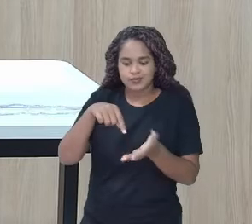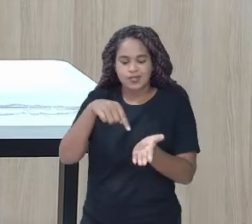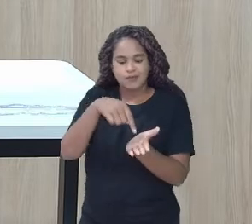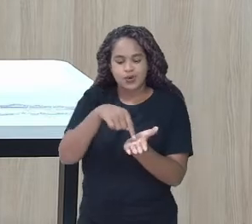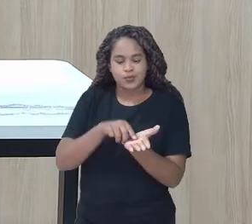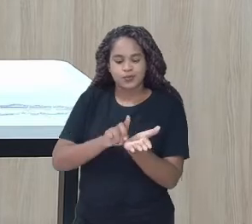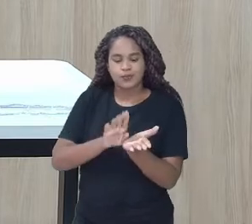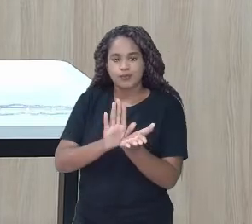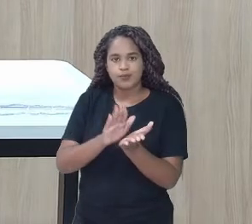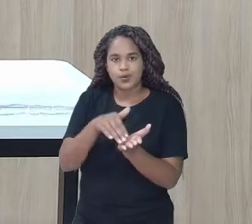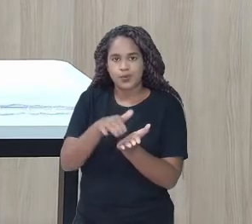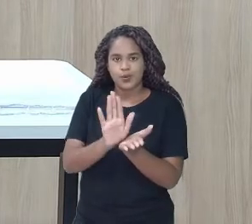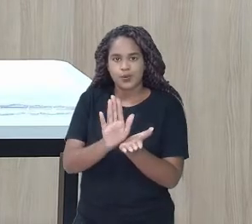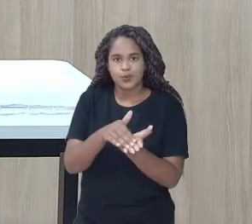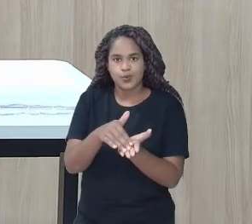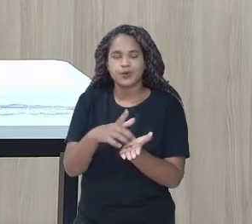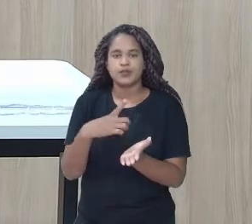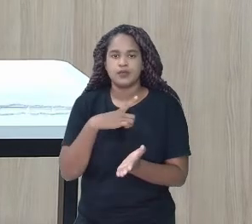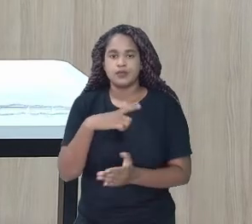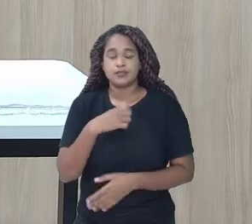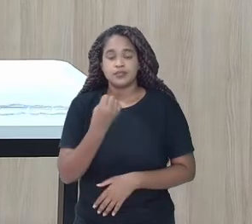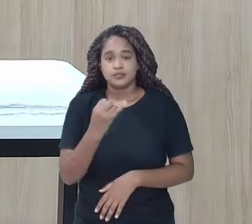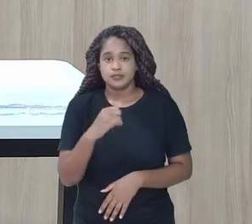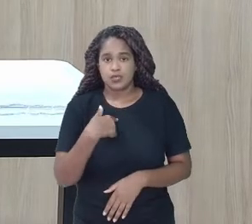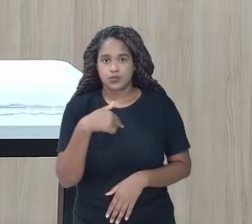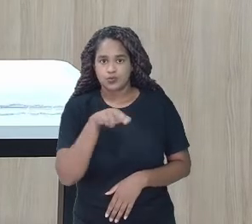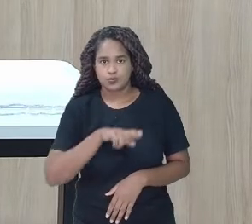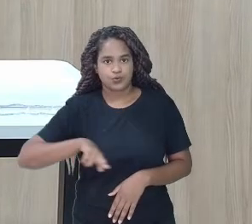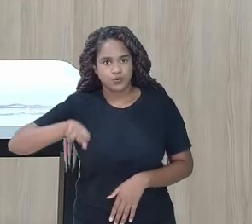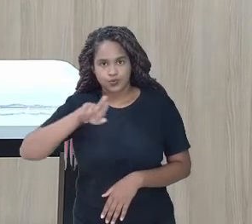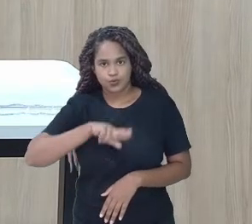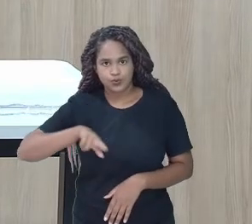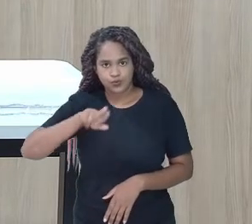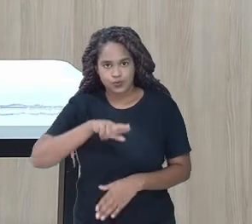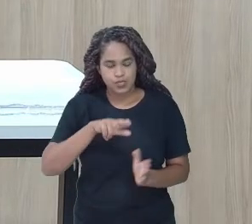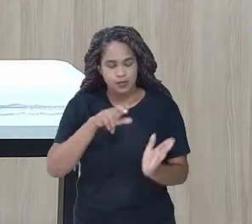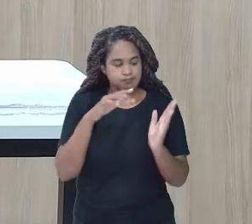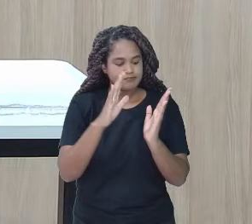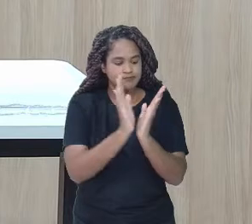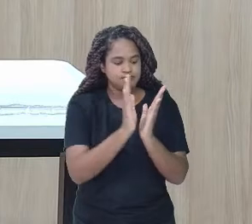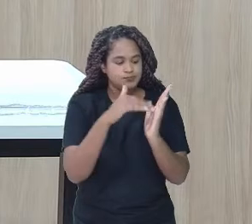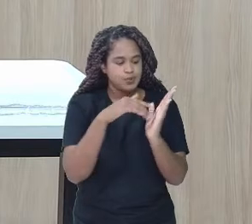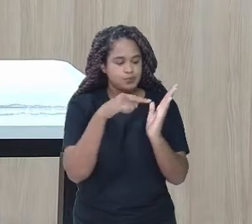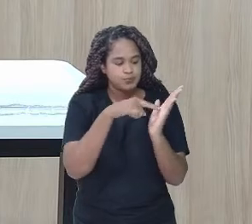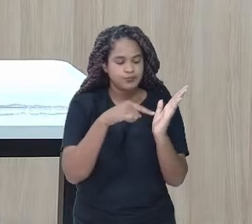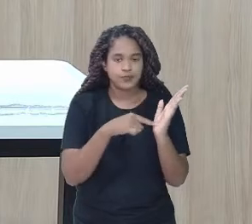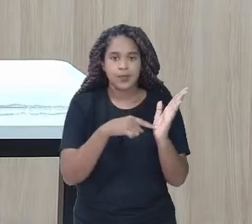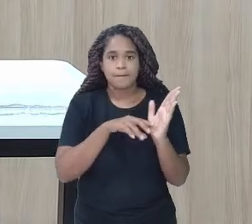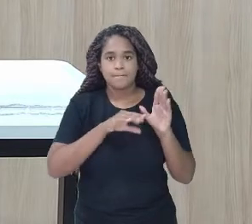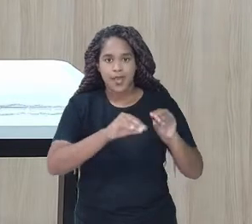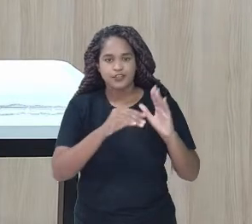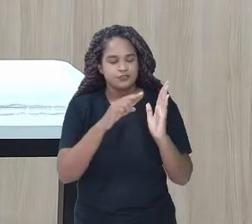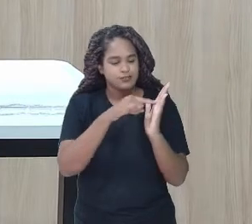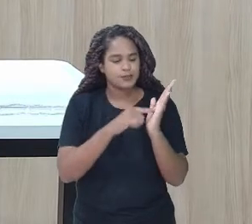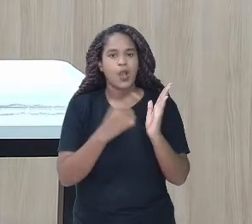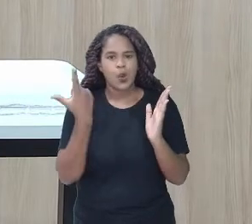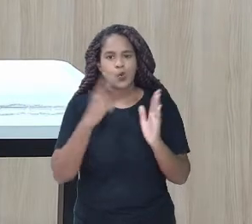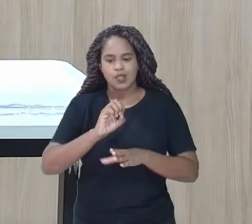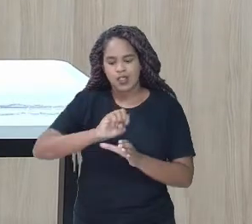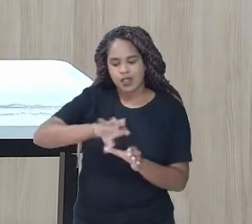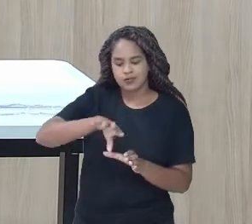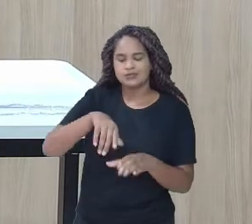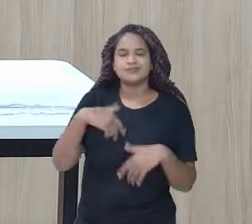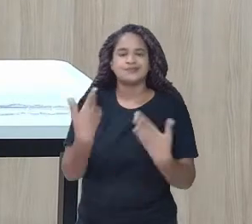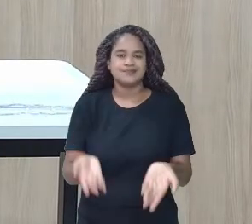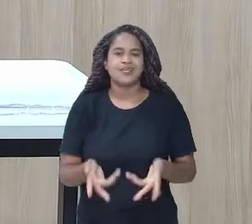não manusear o interruptor, ela estava numa forma que não acendia. Quando eu mexi no interruptor, acendeu. Na nossa